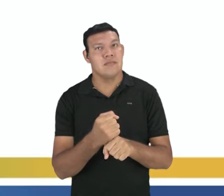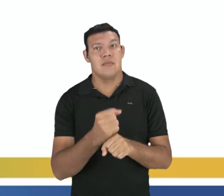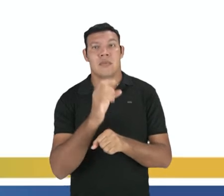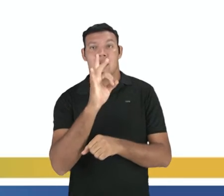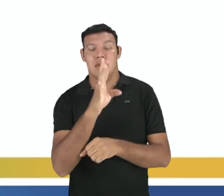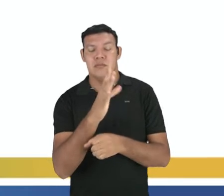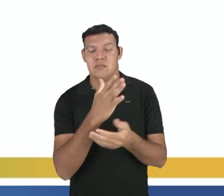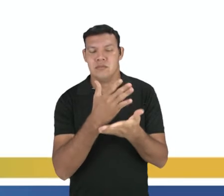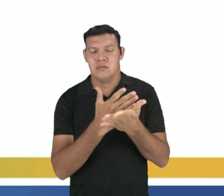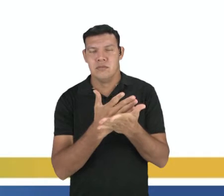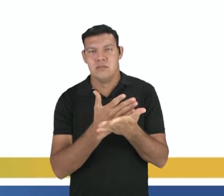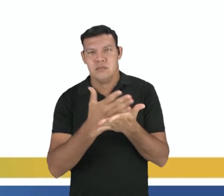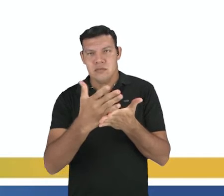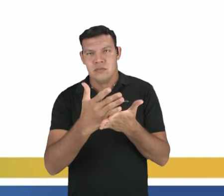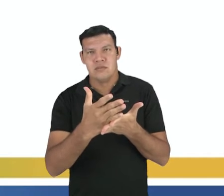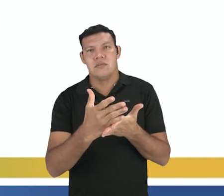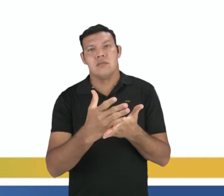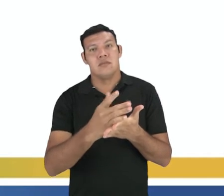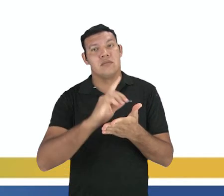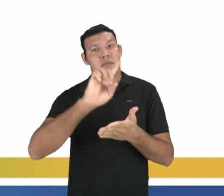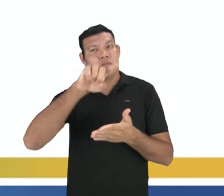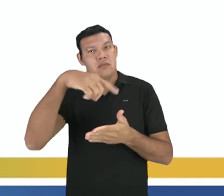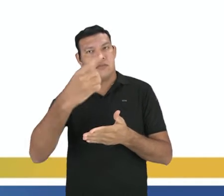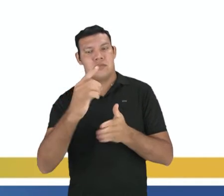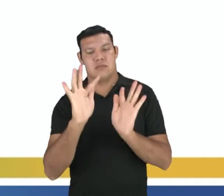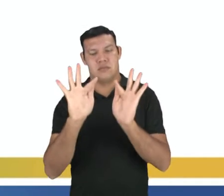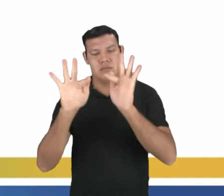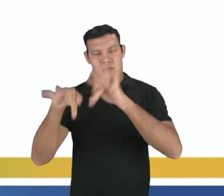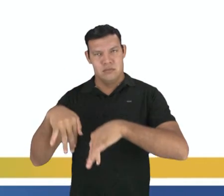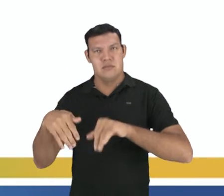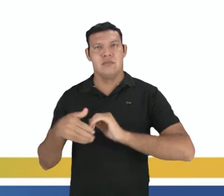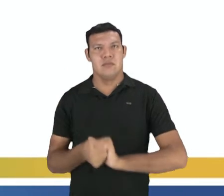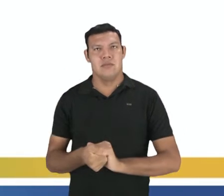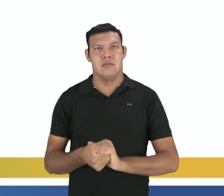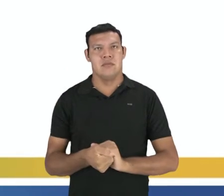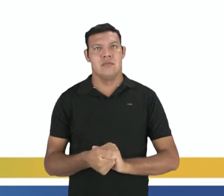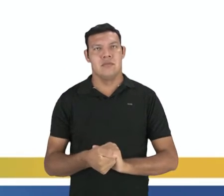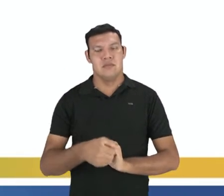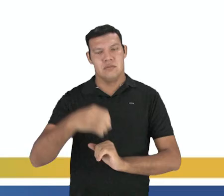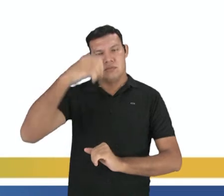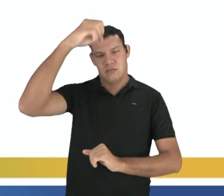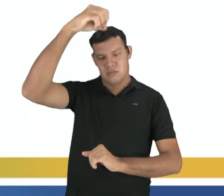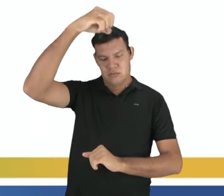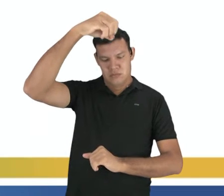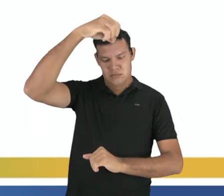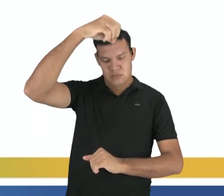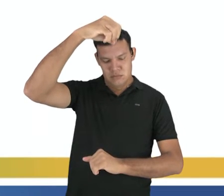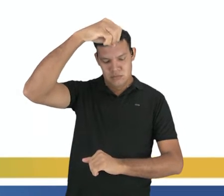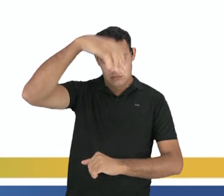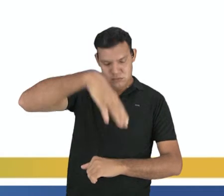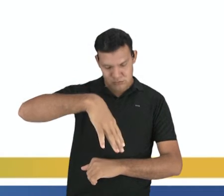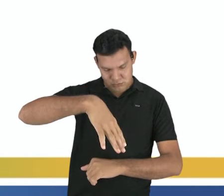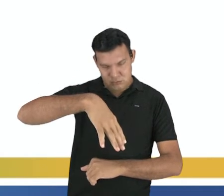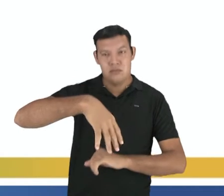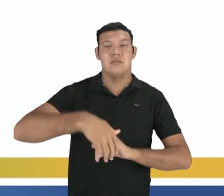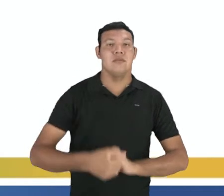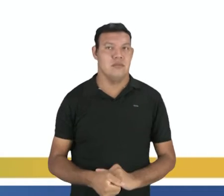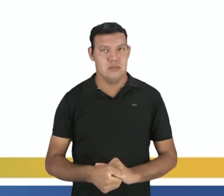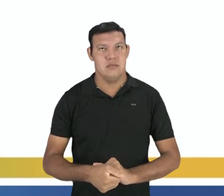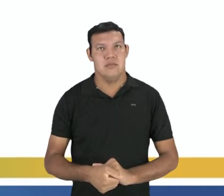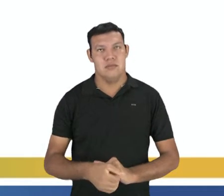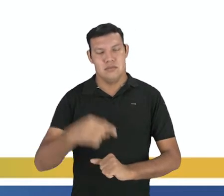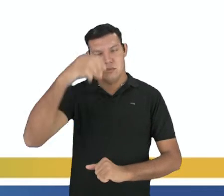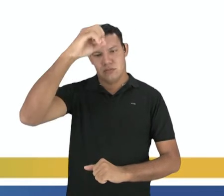considera a posição inicial EA posição final Observe aqui o seu jogo ele de de cima para baixo né Por essa